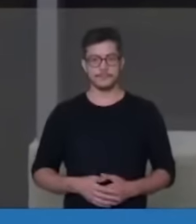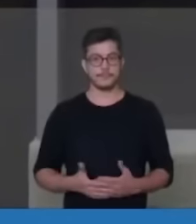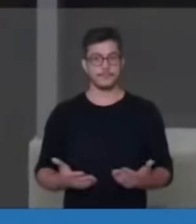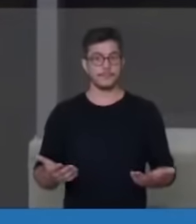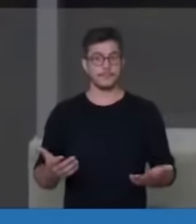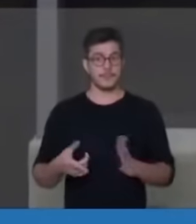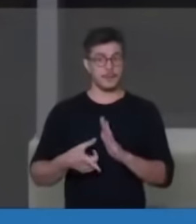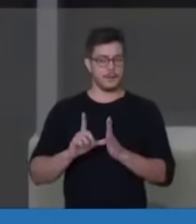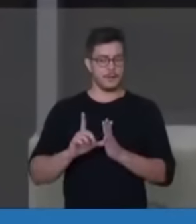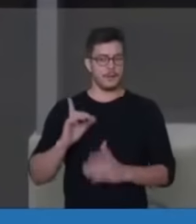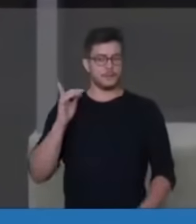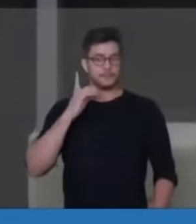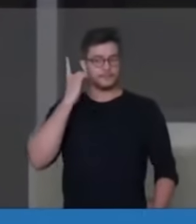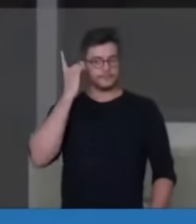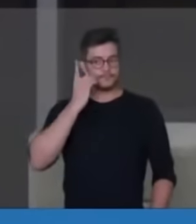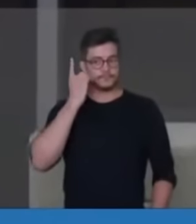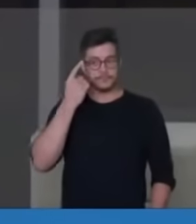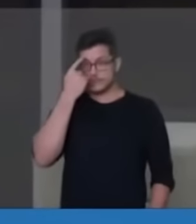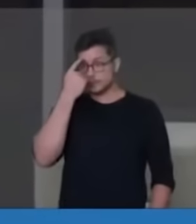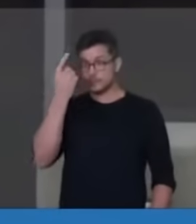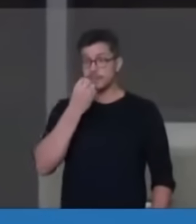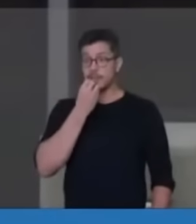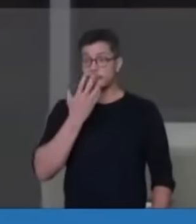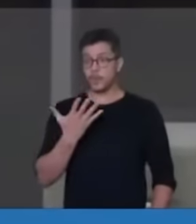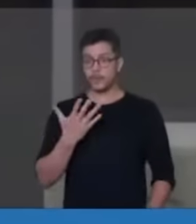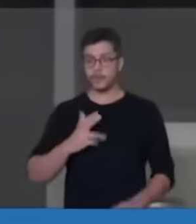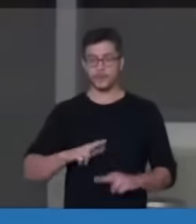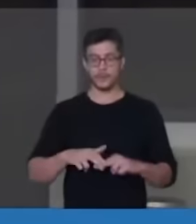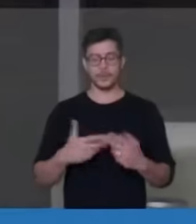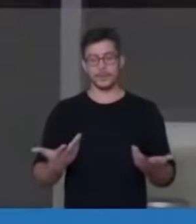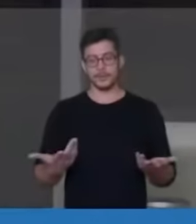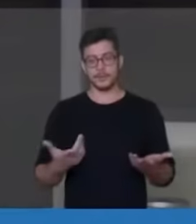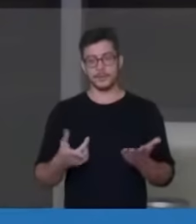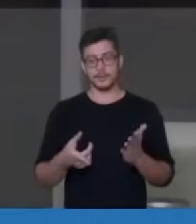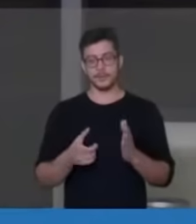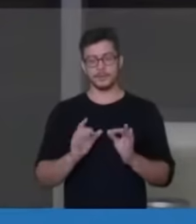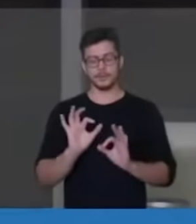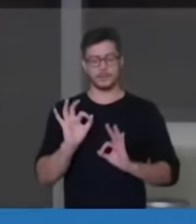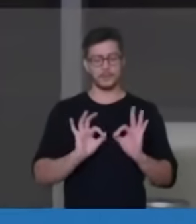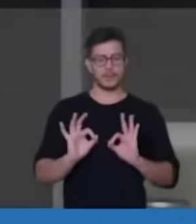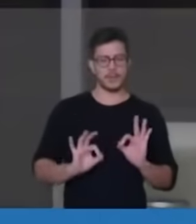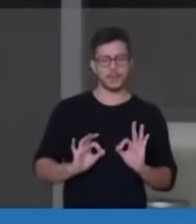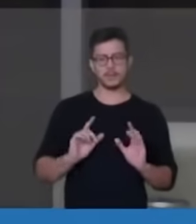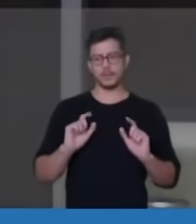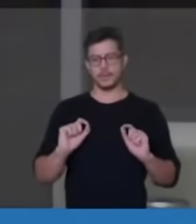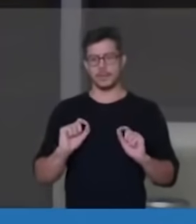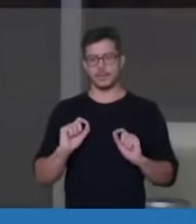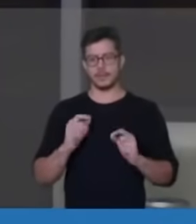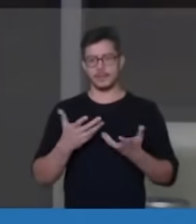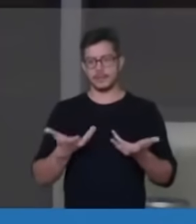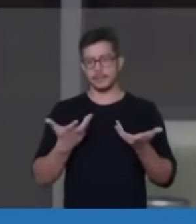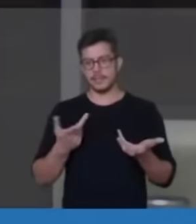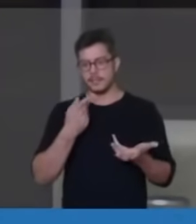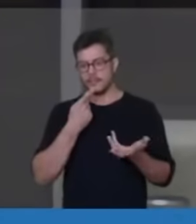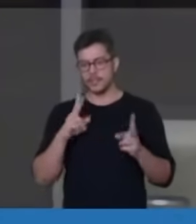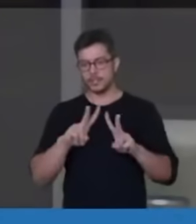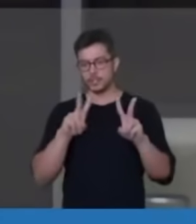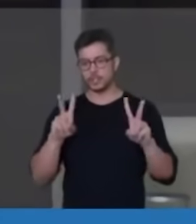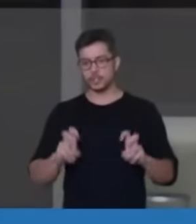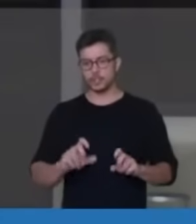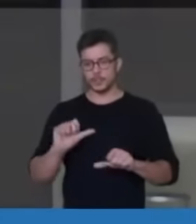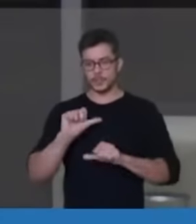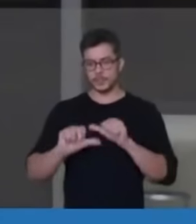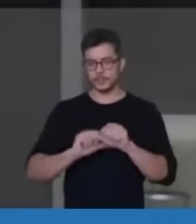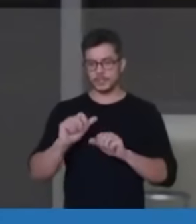que me antecedeu aqui me deu uma ideia para a fala, porque eu havia me preparado para discutir aqui um pouco da reforma tributária,